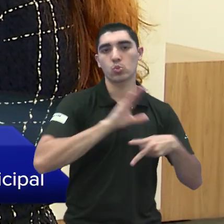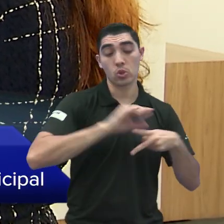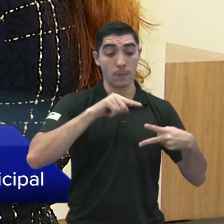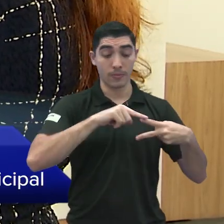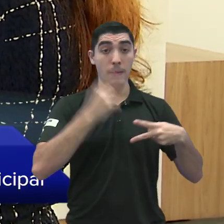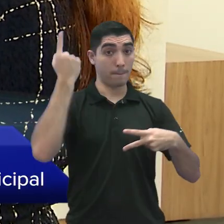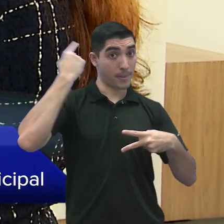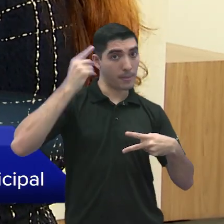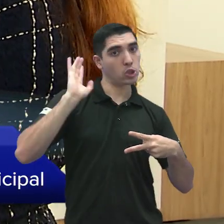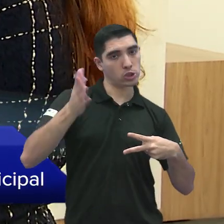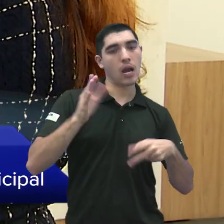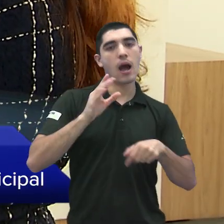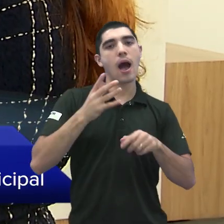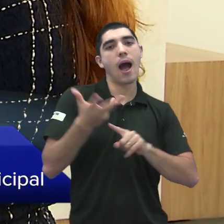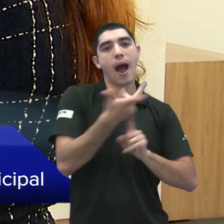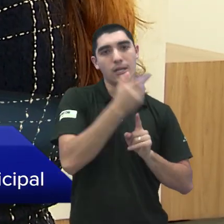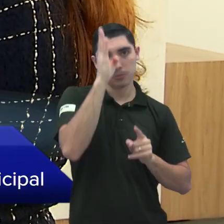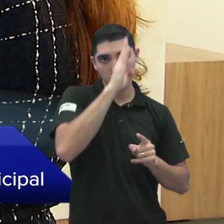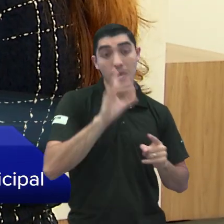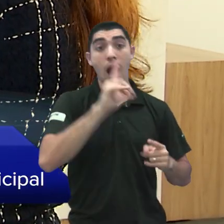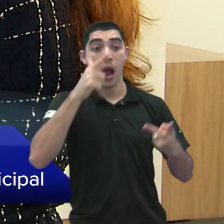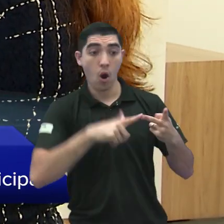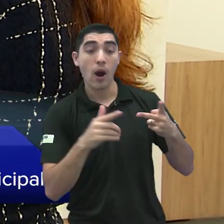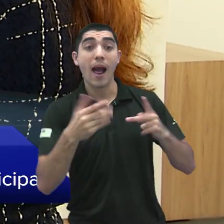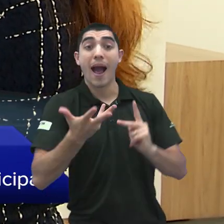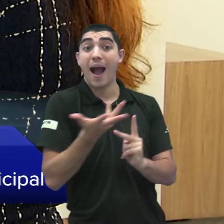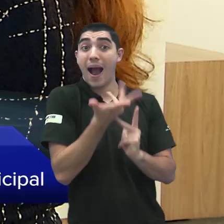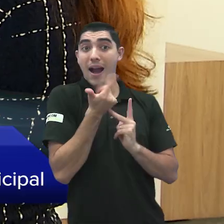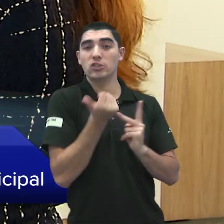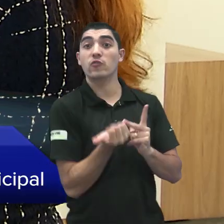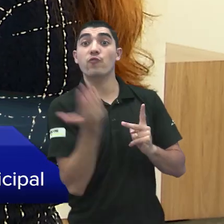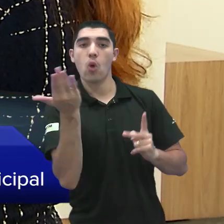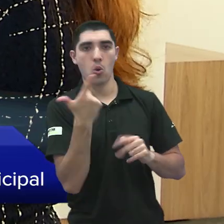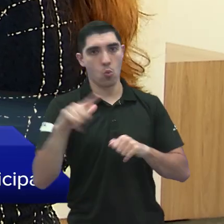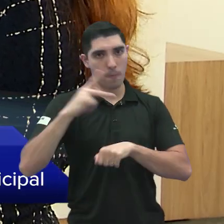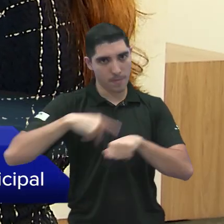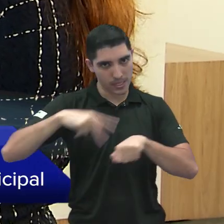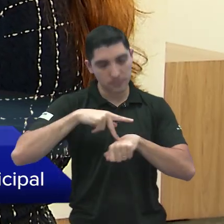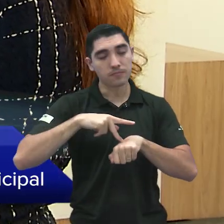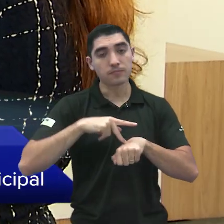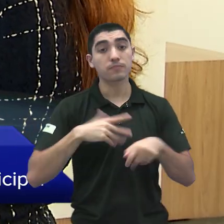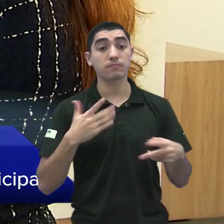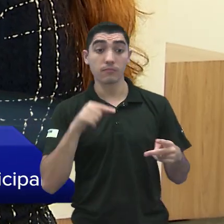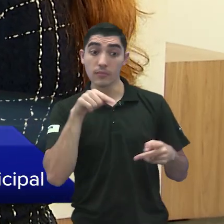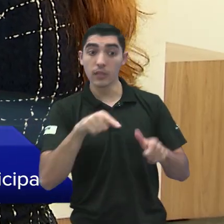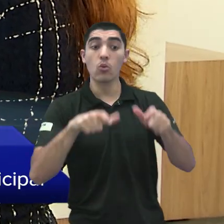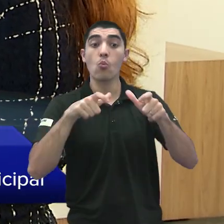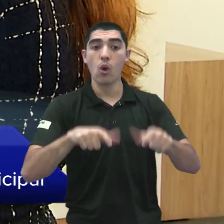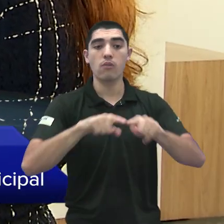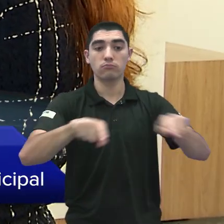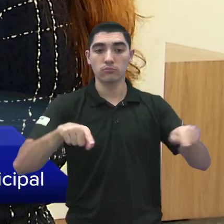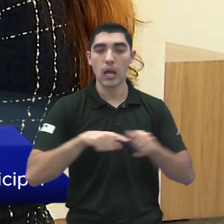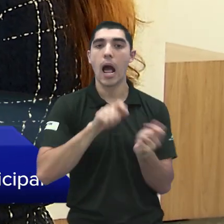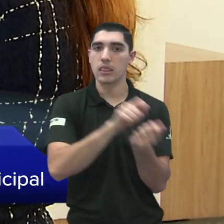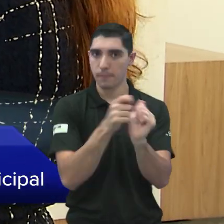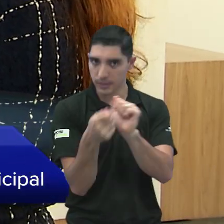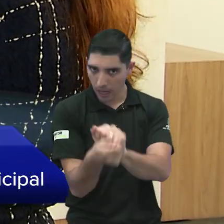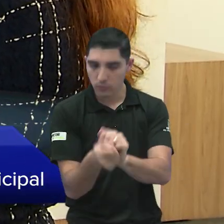pela arte brasileira e depois indo para a arte ocidental. E sim, é num espaço bastante